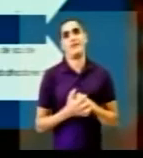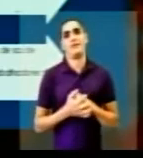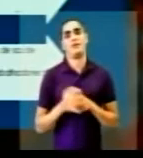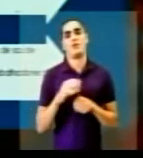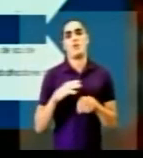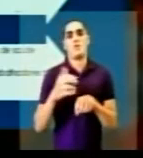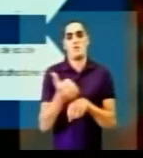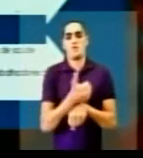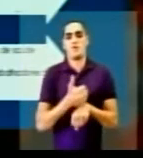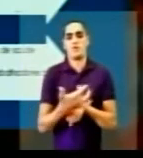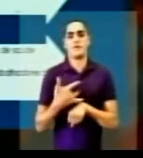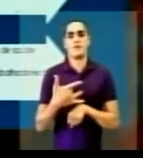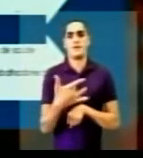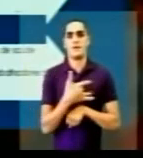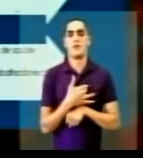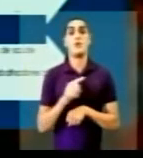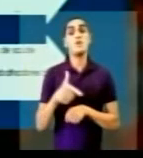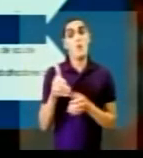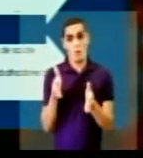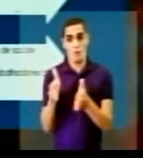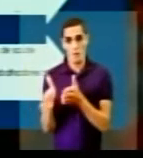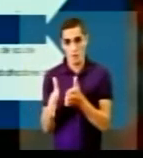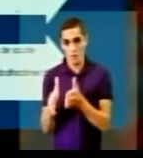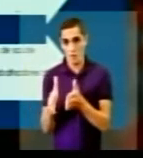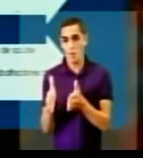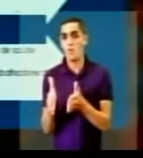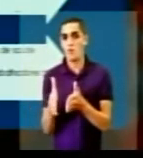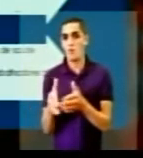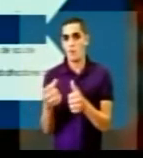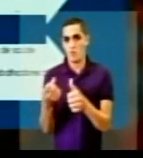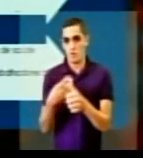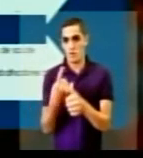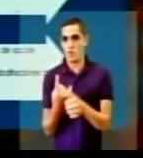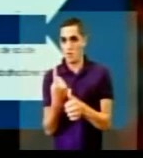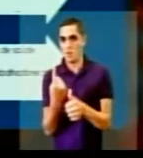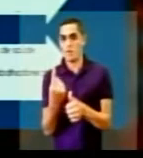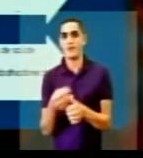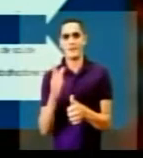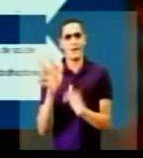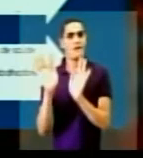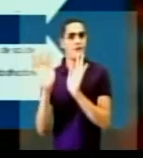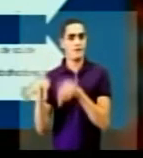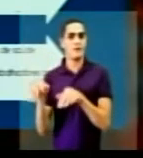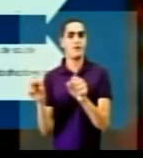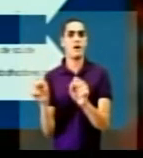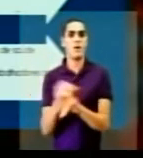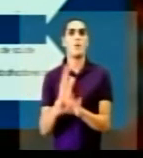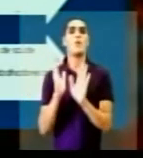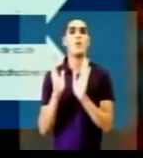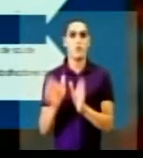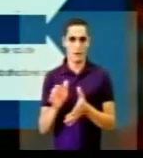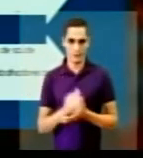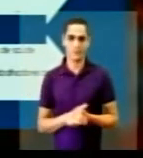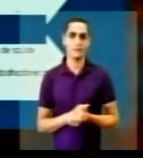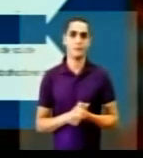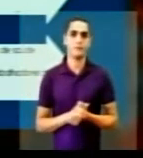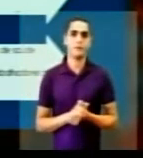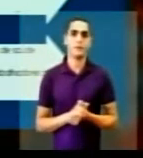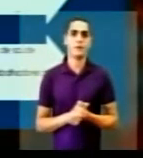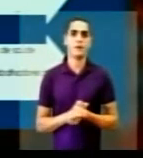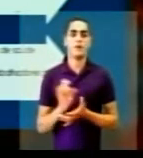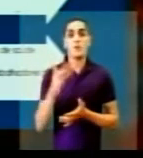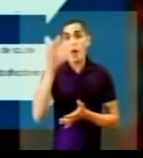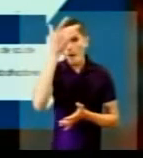Tá? Então, essa fase foi uma fase que nós já concluímos, tá? Que era aqueles que